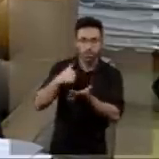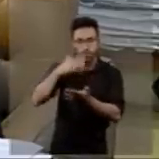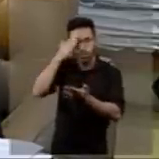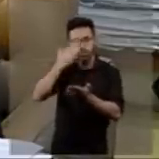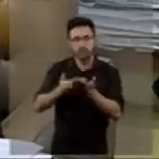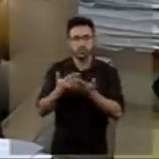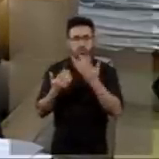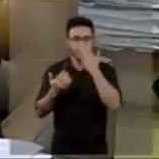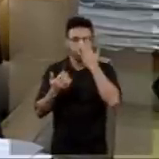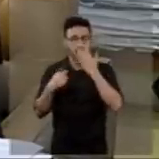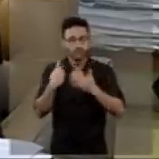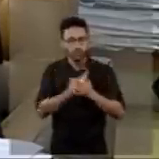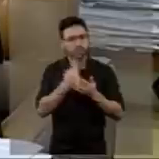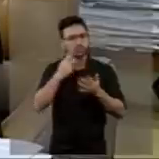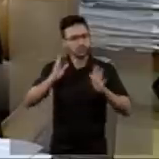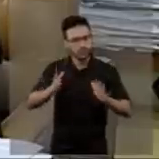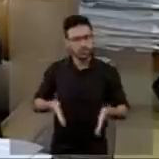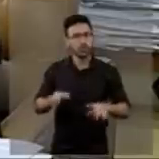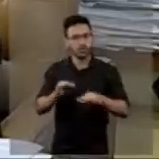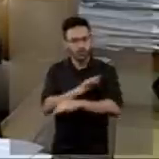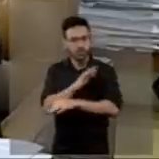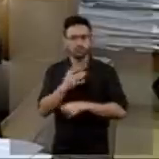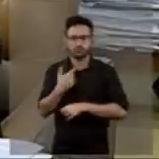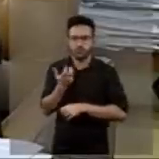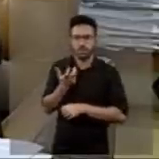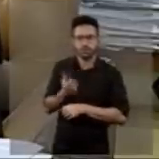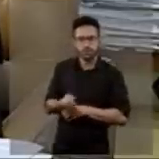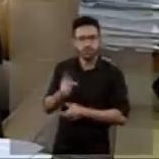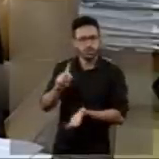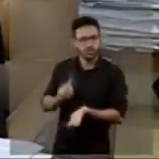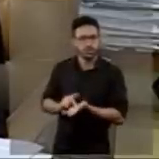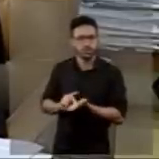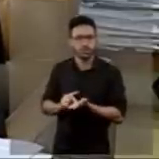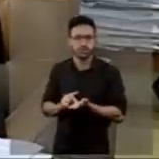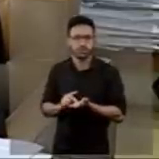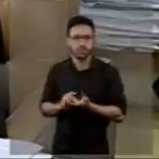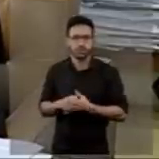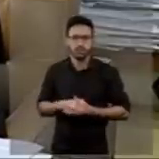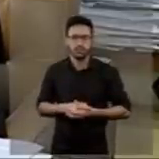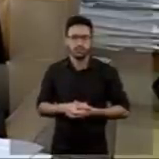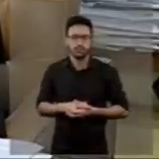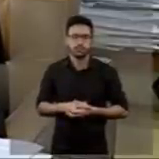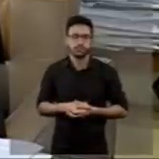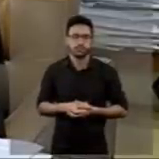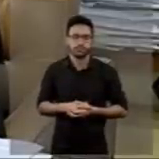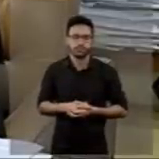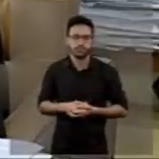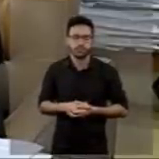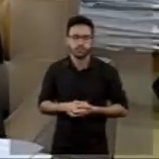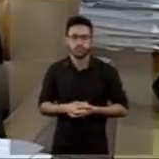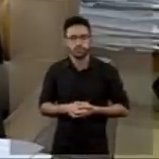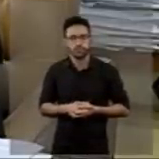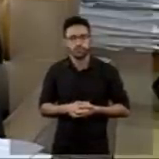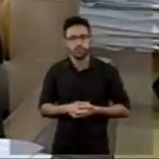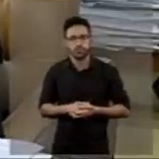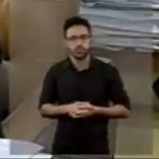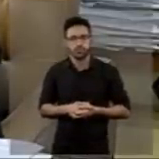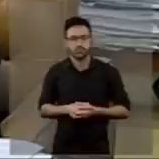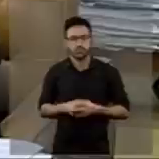já acolhemos, já aceitamos, pelo menos, a possibilidade de se